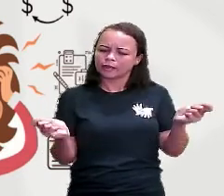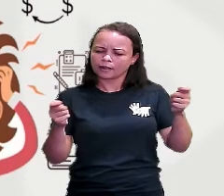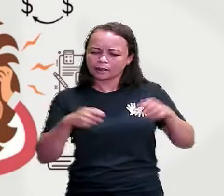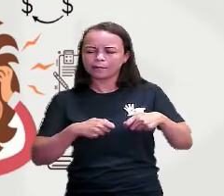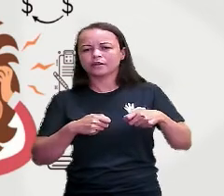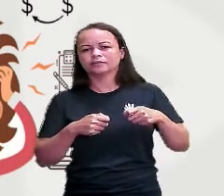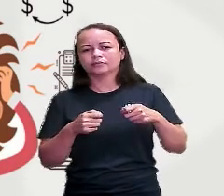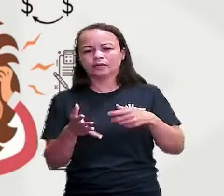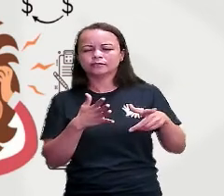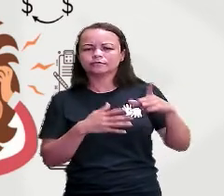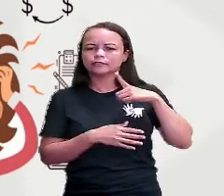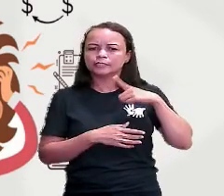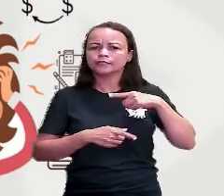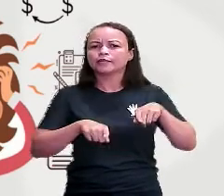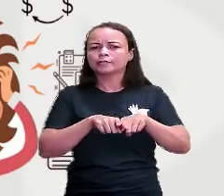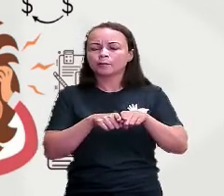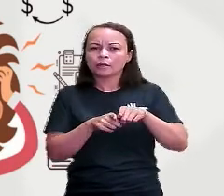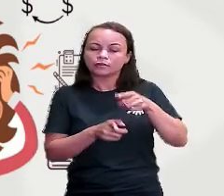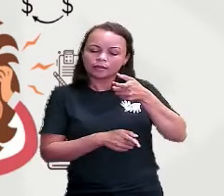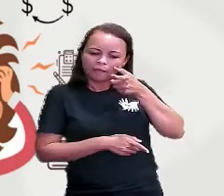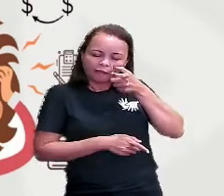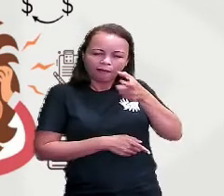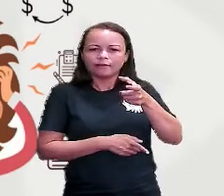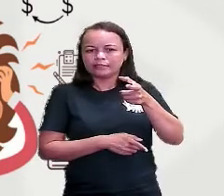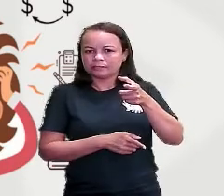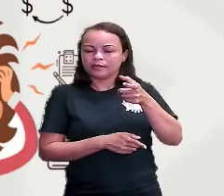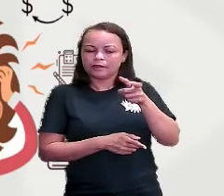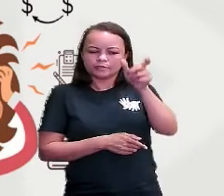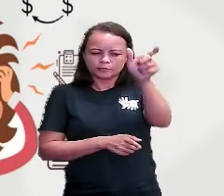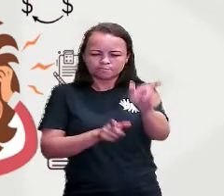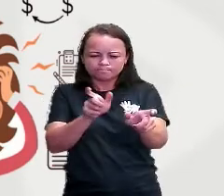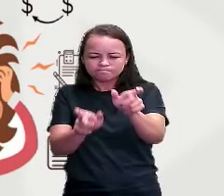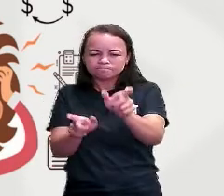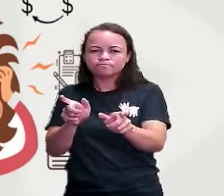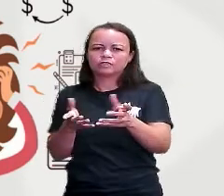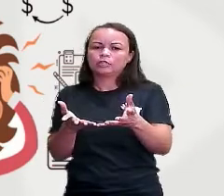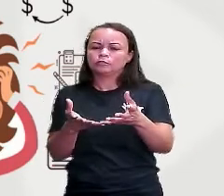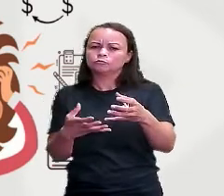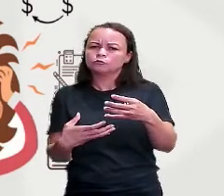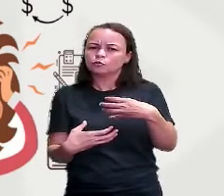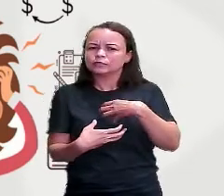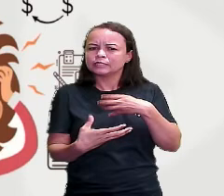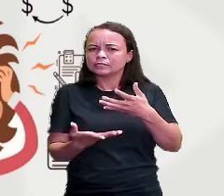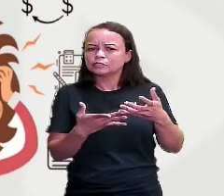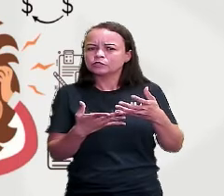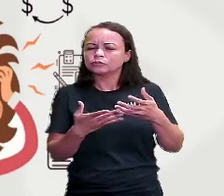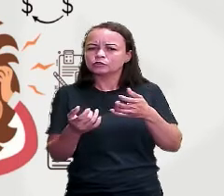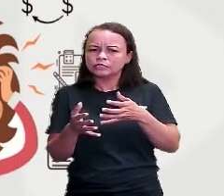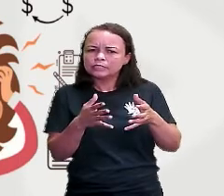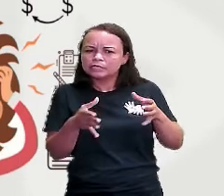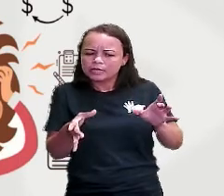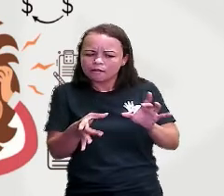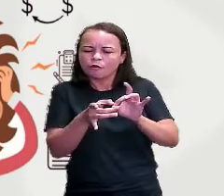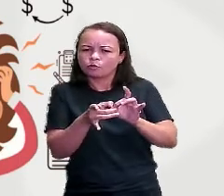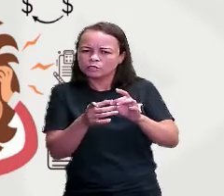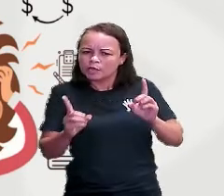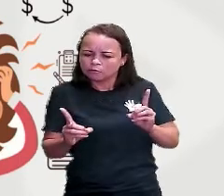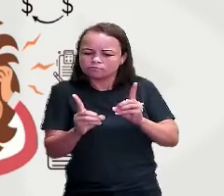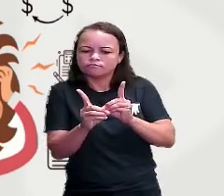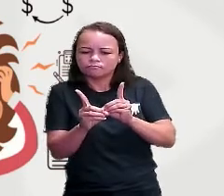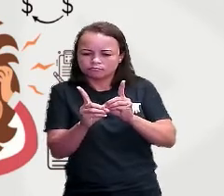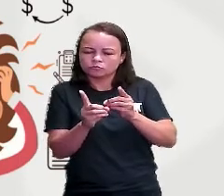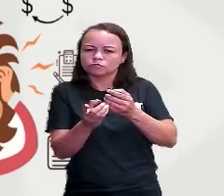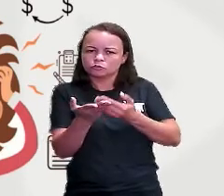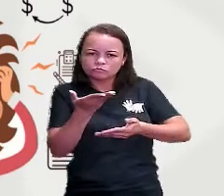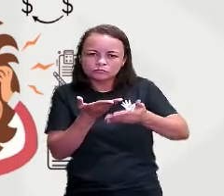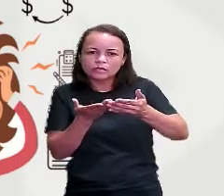capacidade também da gente ter o quê? Interesse pelo outro. E no sentido aqui mesmo de eros. Tem a ver com as nossas o